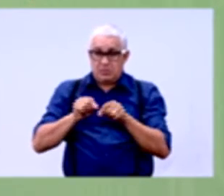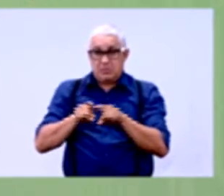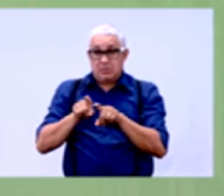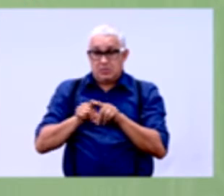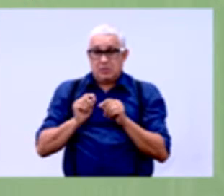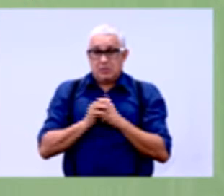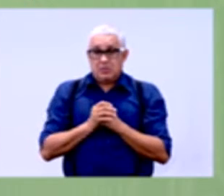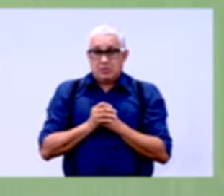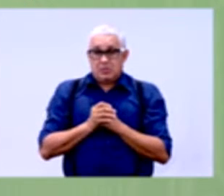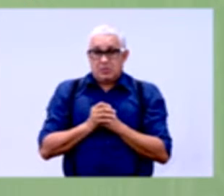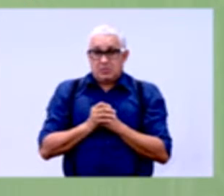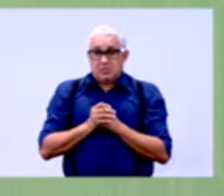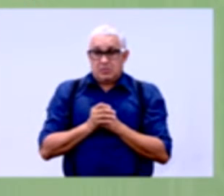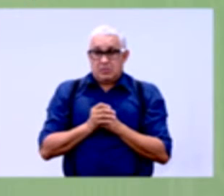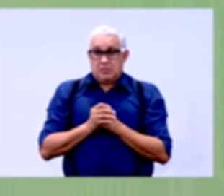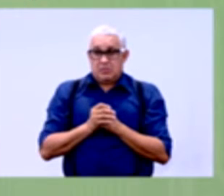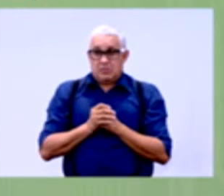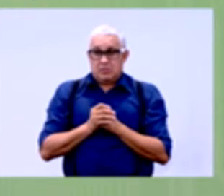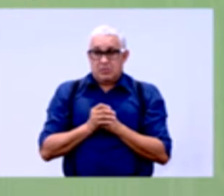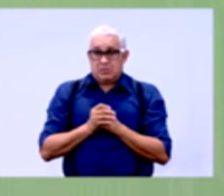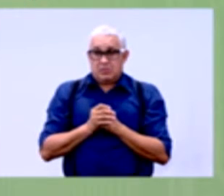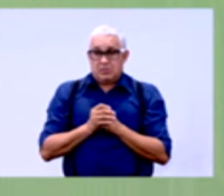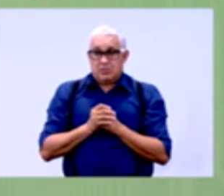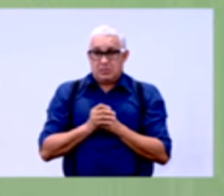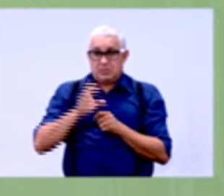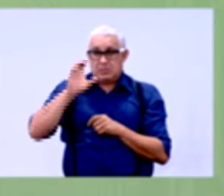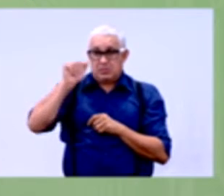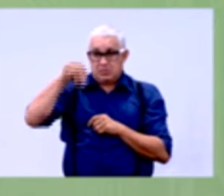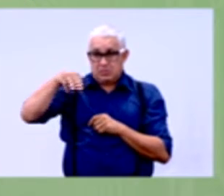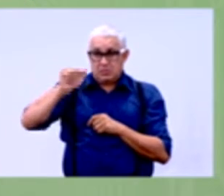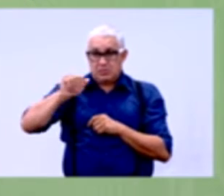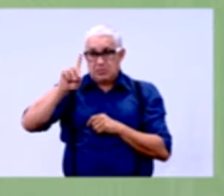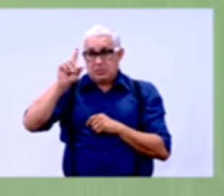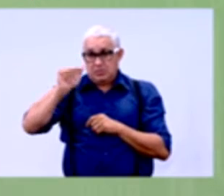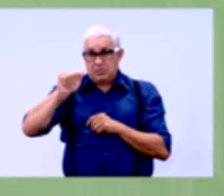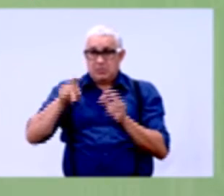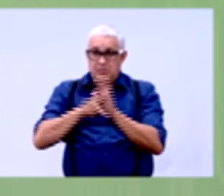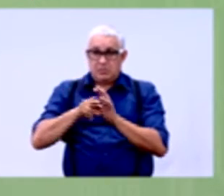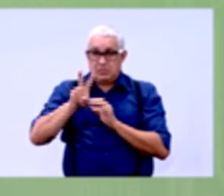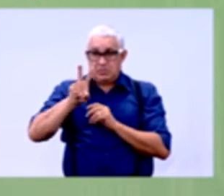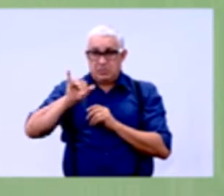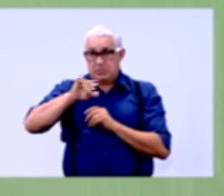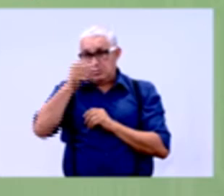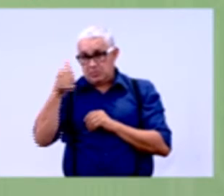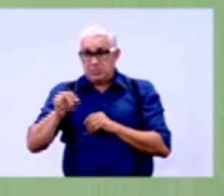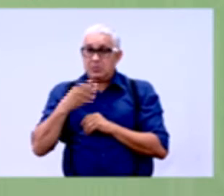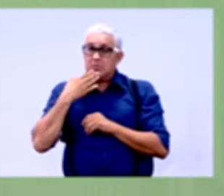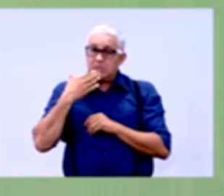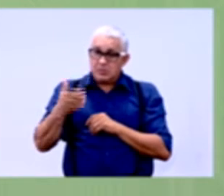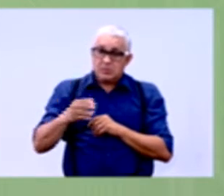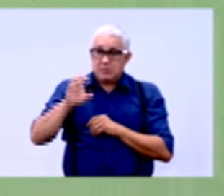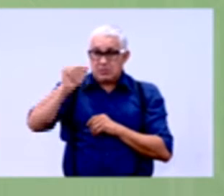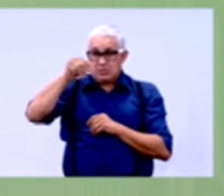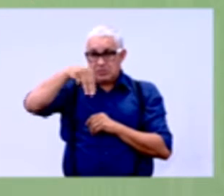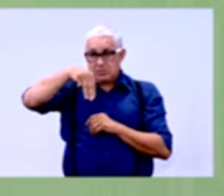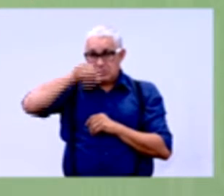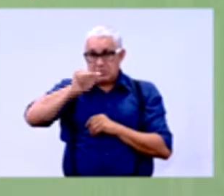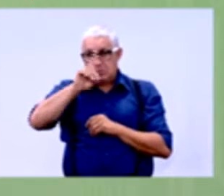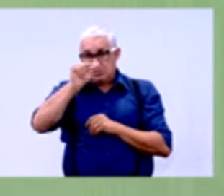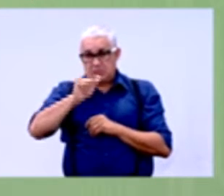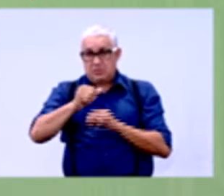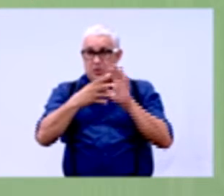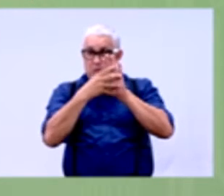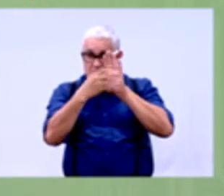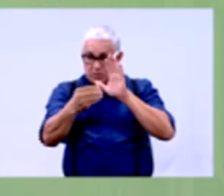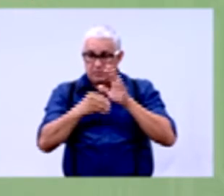buscar fazer essa requisição que foi feita pela camada de visão, fazer essa solicitação para a camada de modelo,